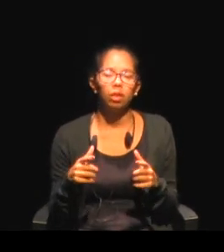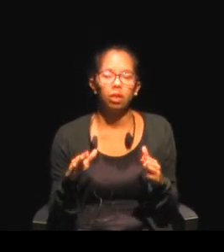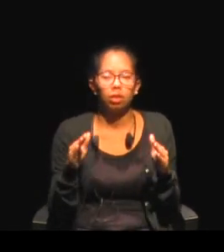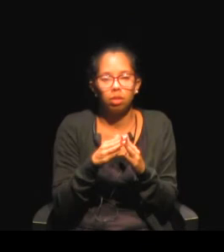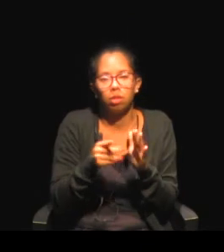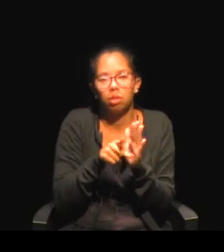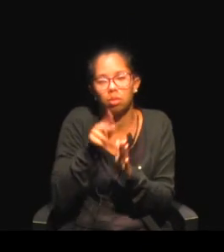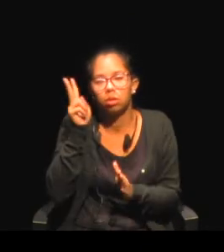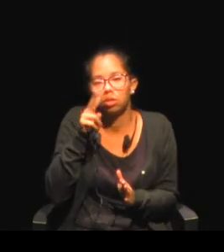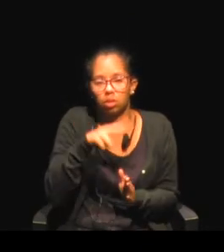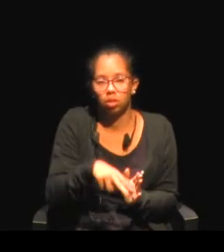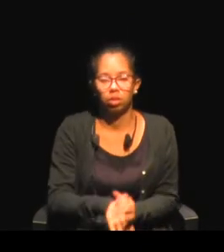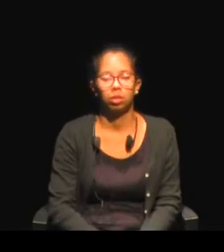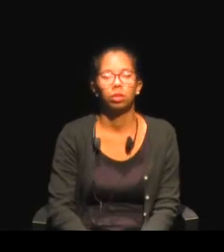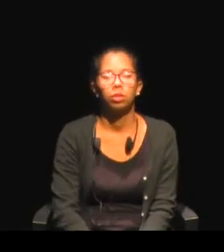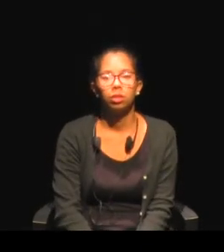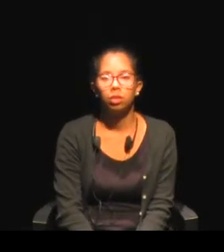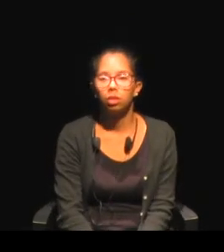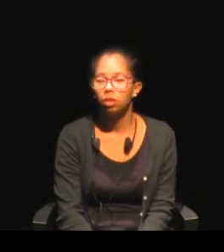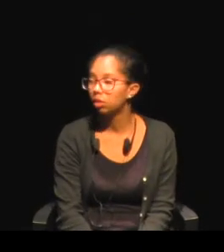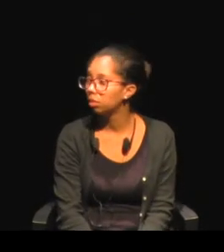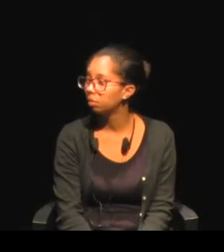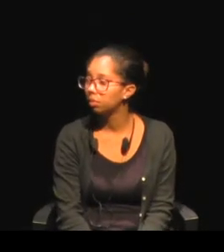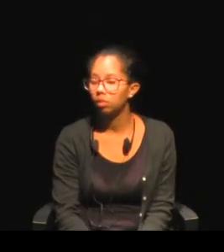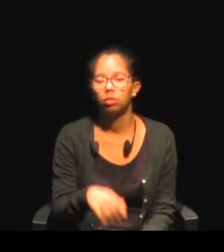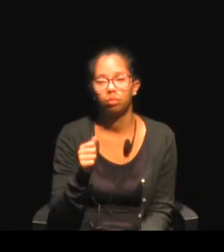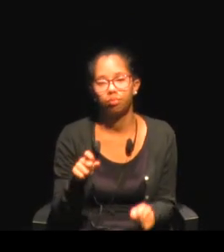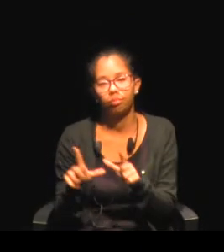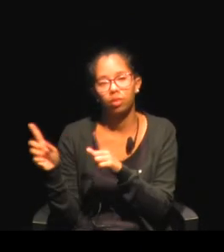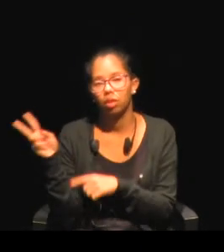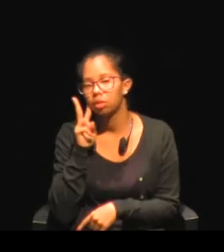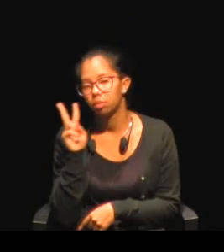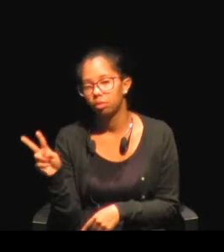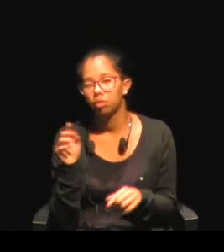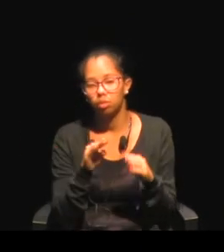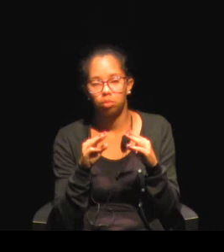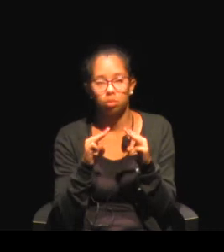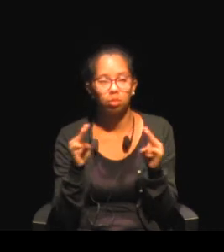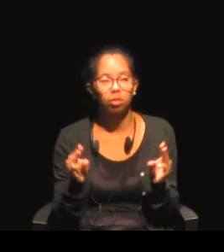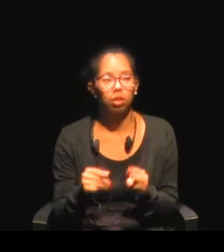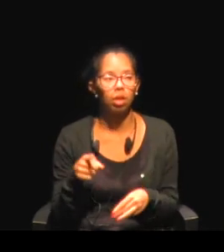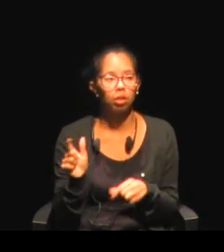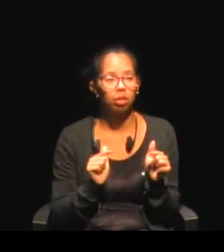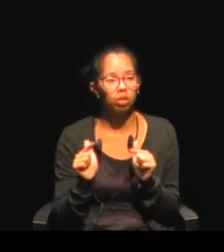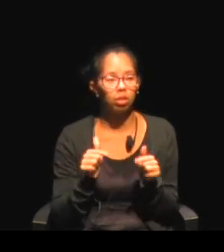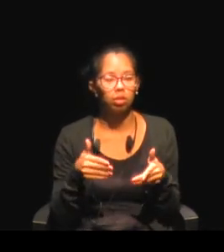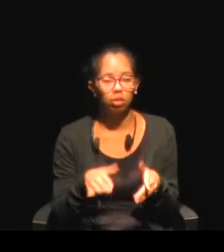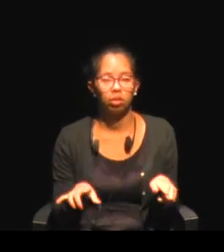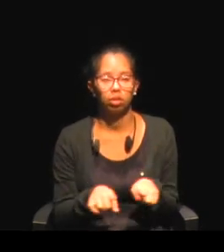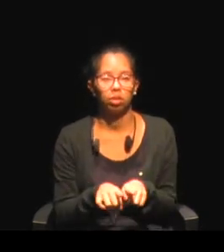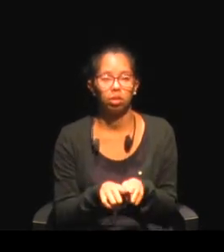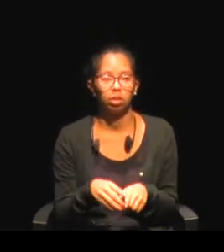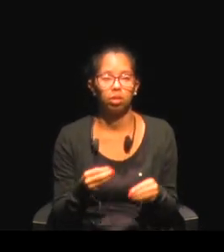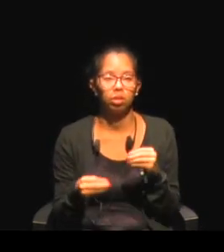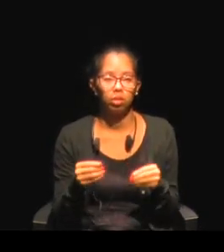outras reduções, que têm ainda sinais muito claros aí dessas construções, e normalmente variando em módulos